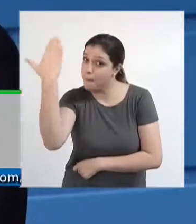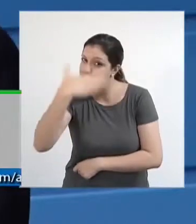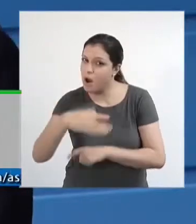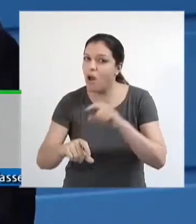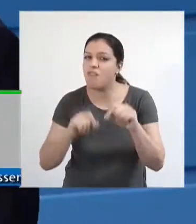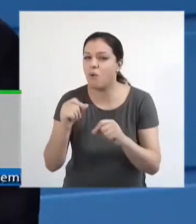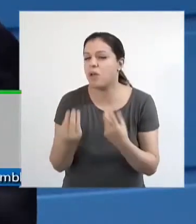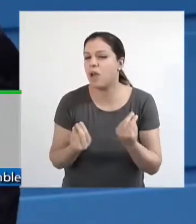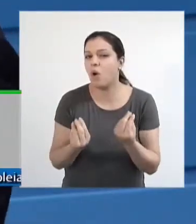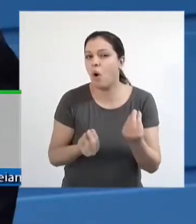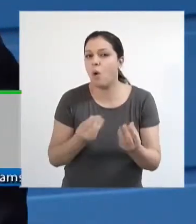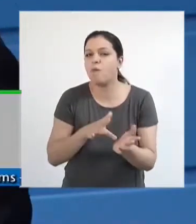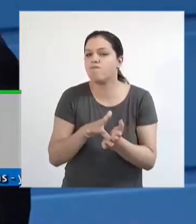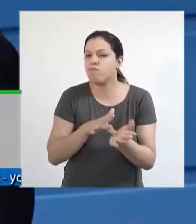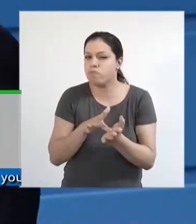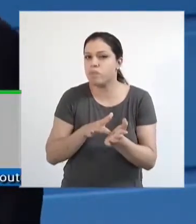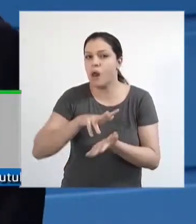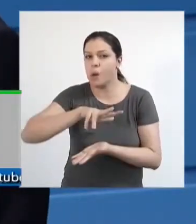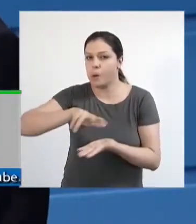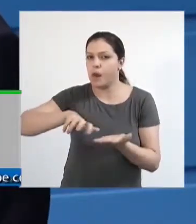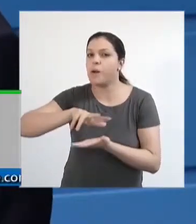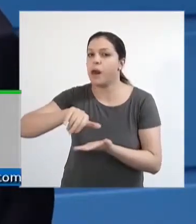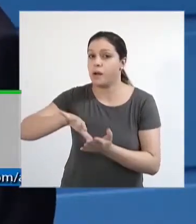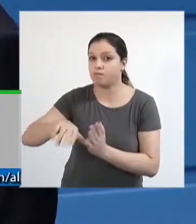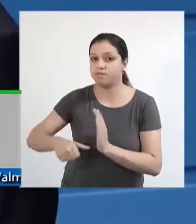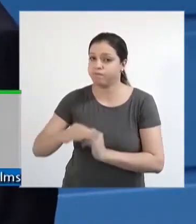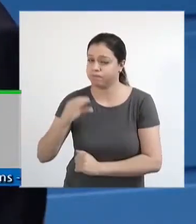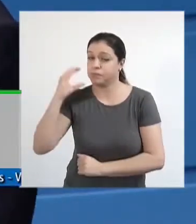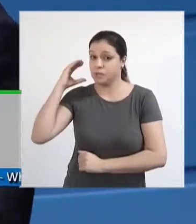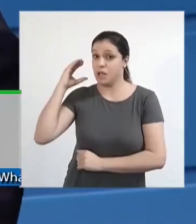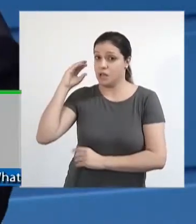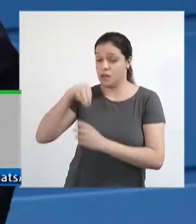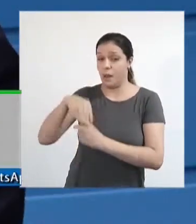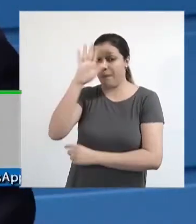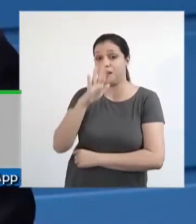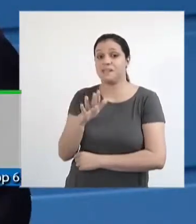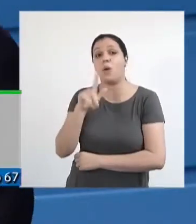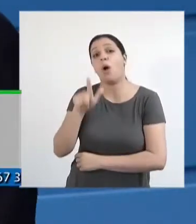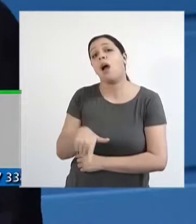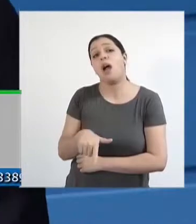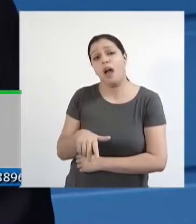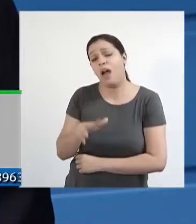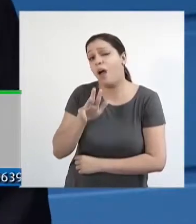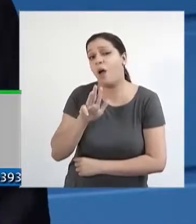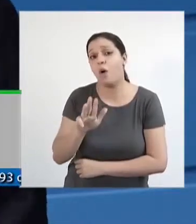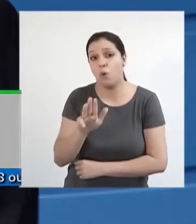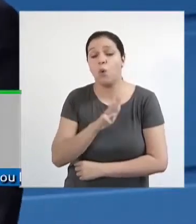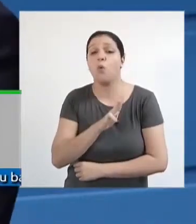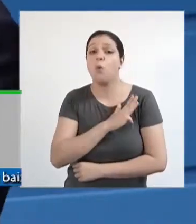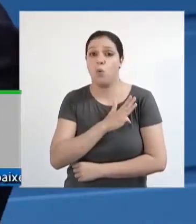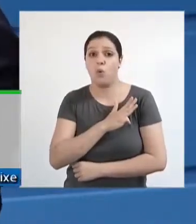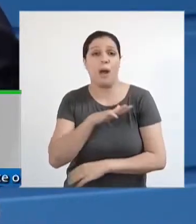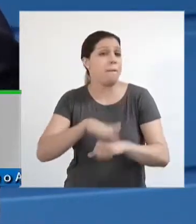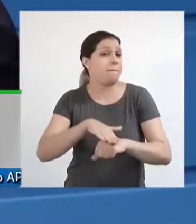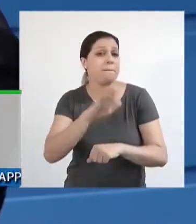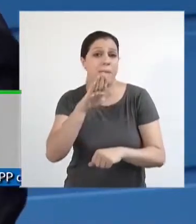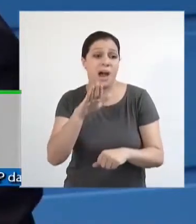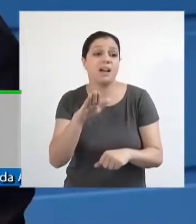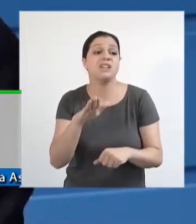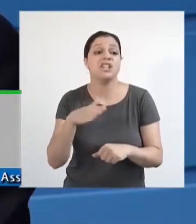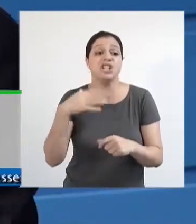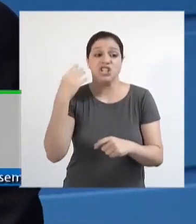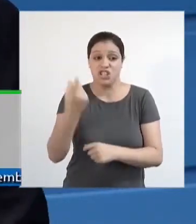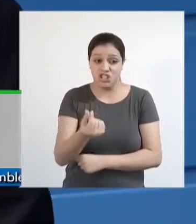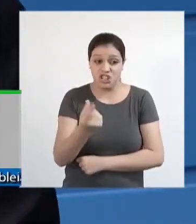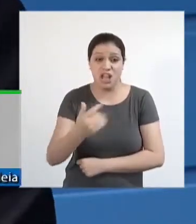de disfarçar a corrupção institucionalizada no Brasil, foi o senhor Luiz Inácio Lula da Silva, Lula. Esse sim ganhava